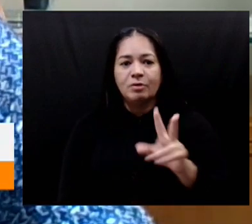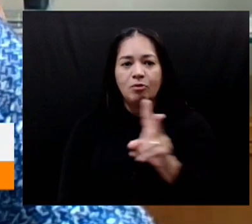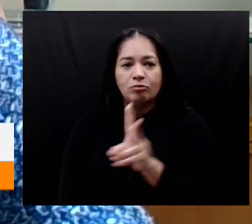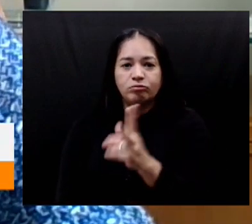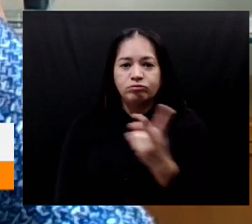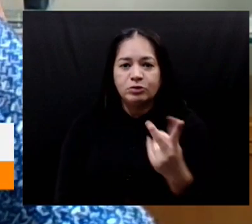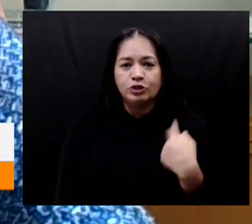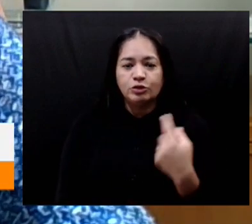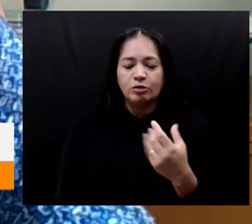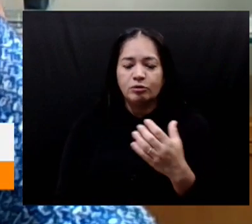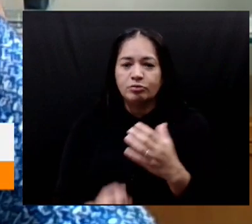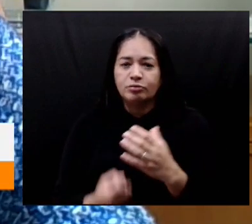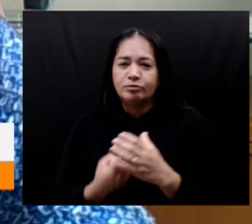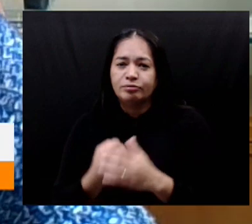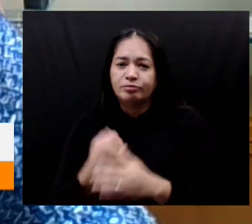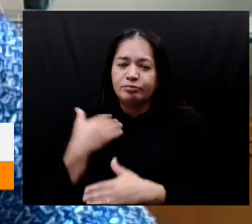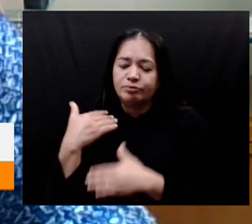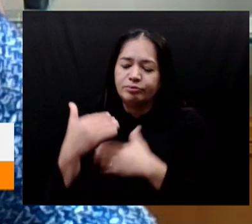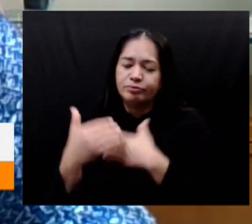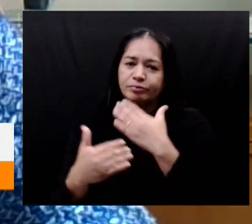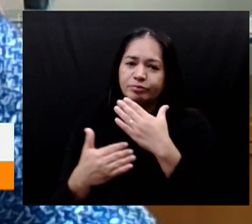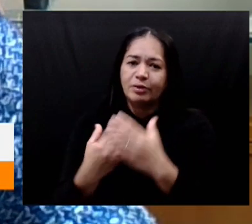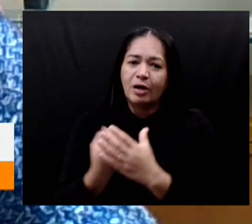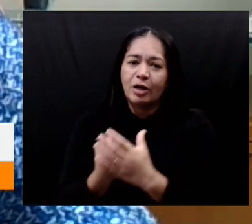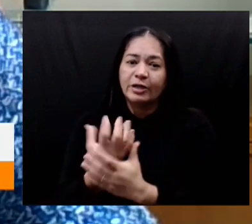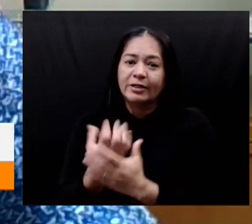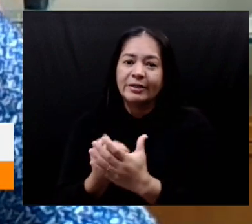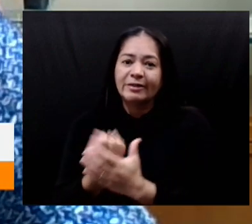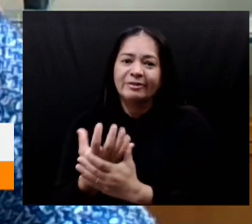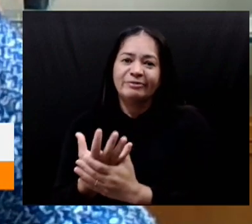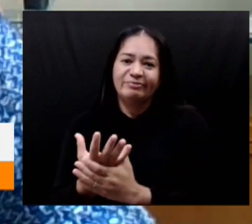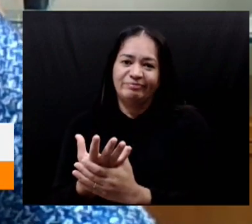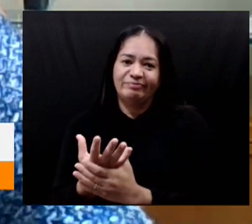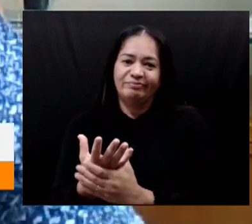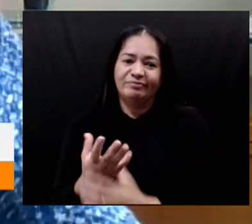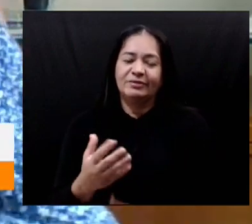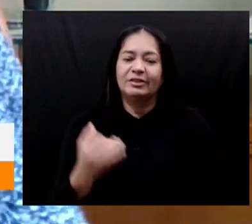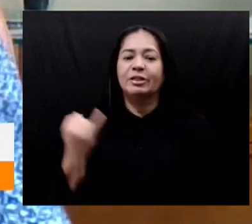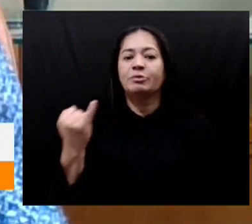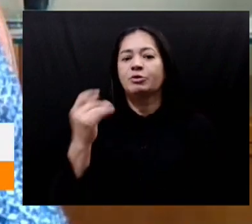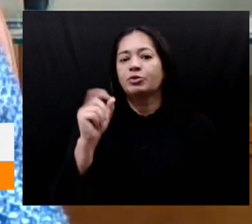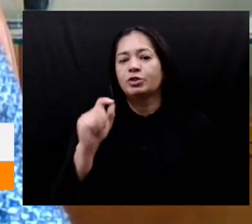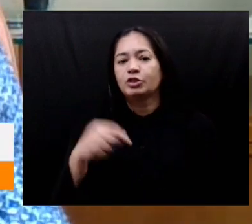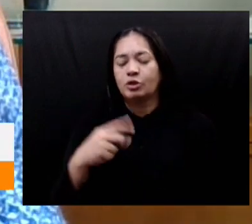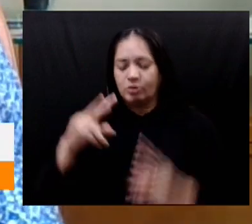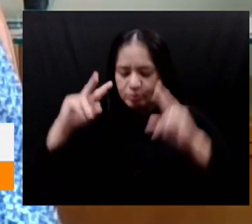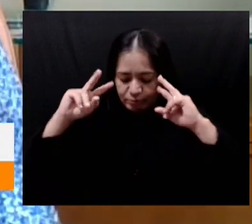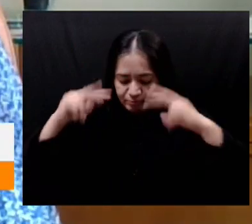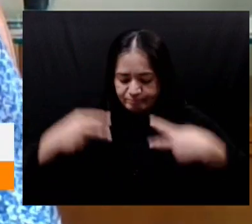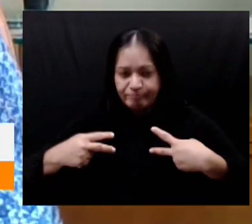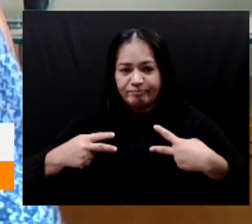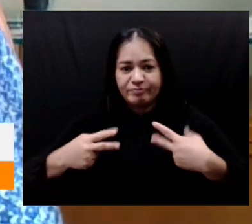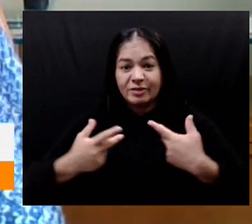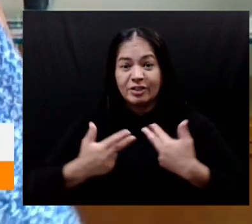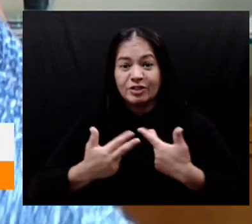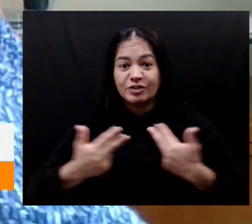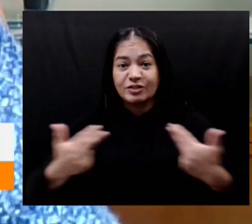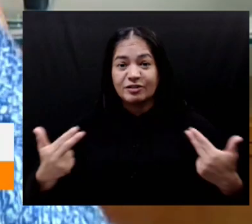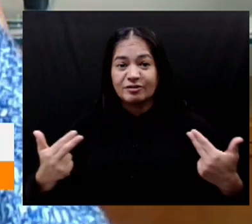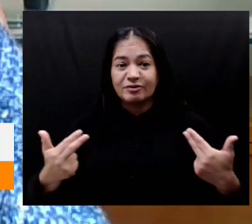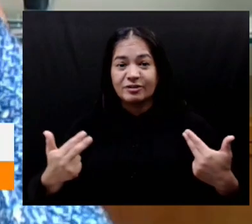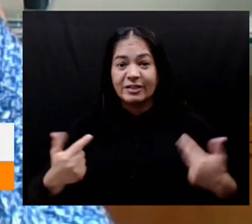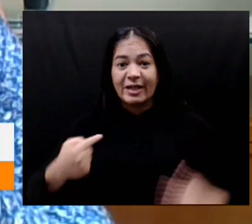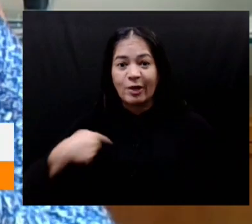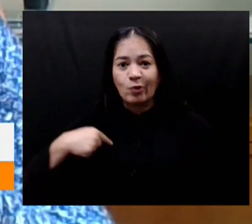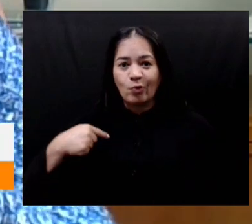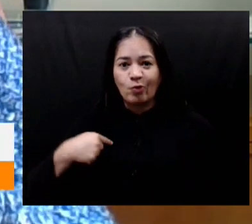do tempo, né? E aí é importante a gente olhar esses diferentes eus que está